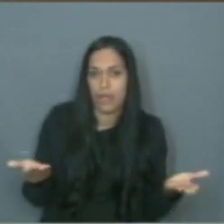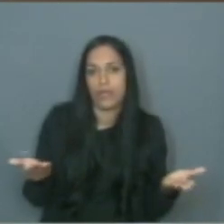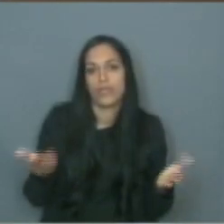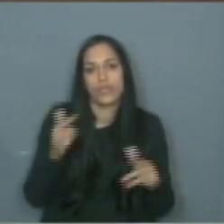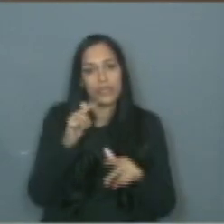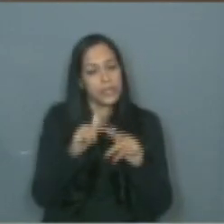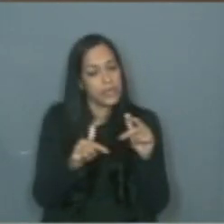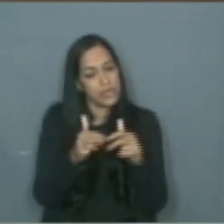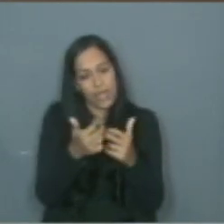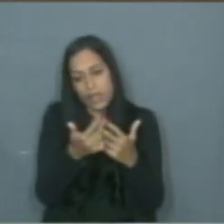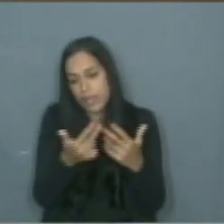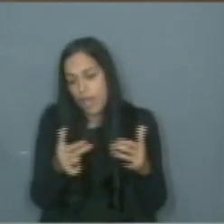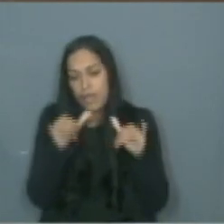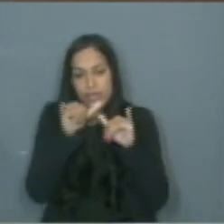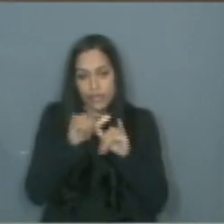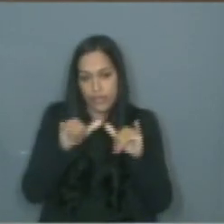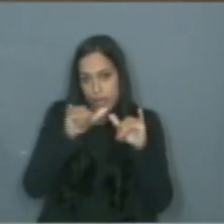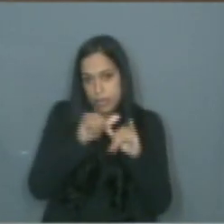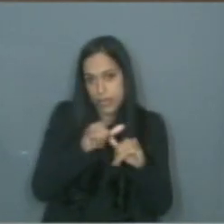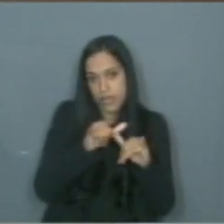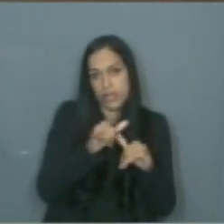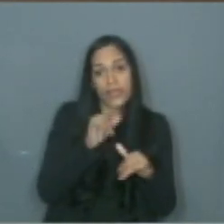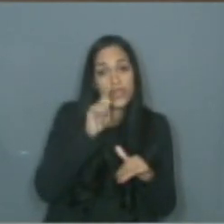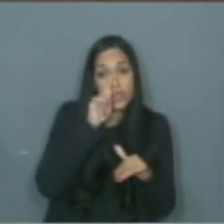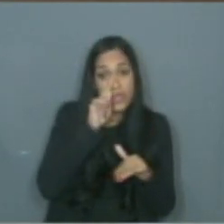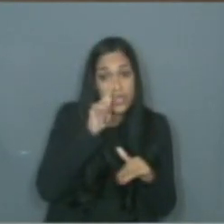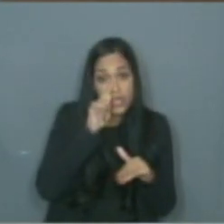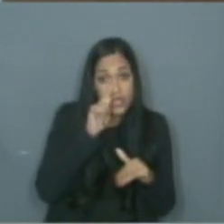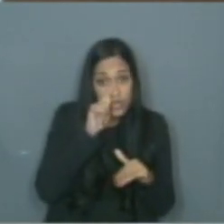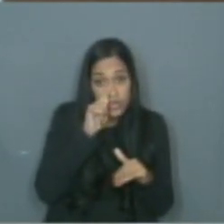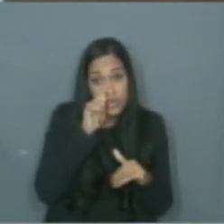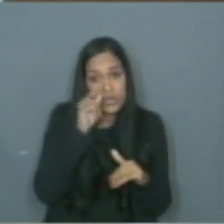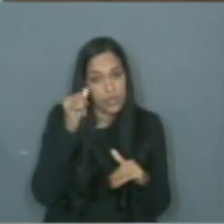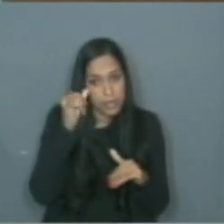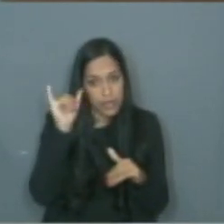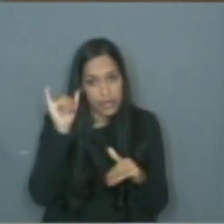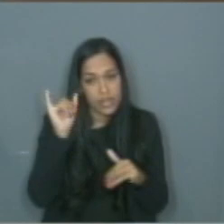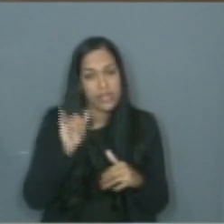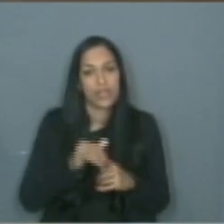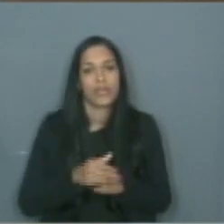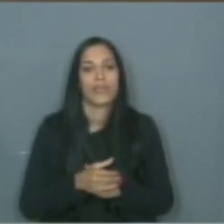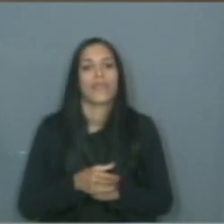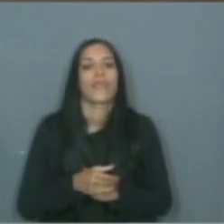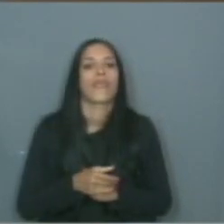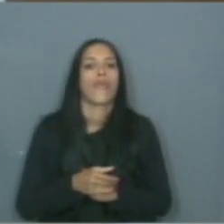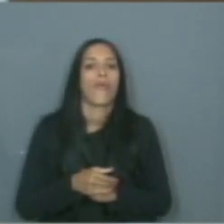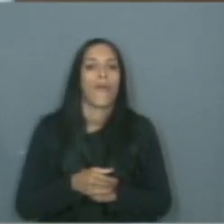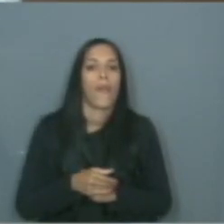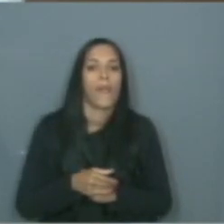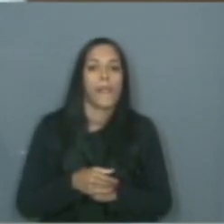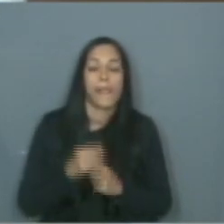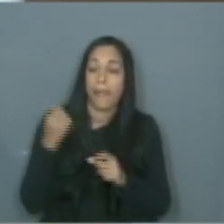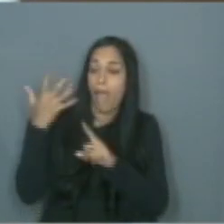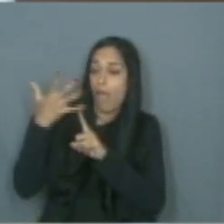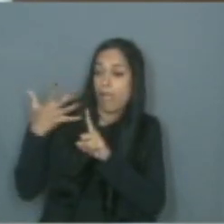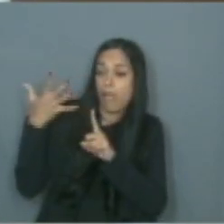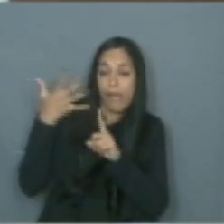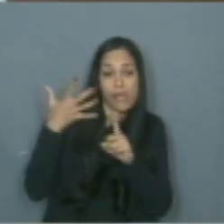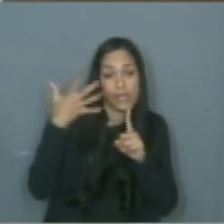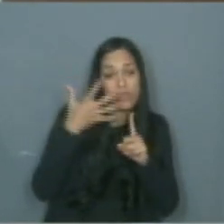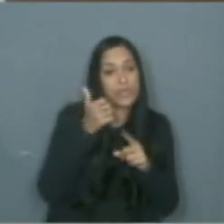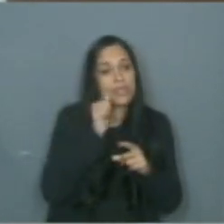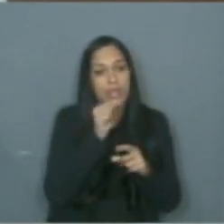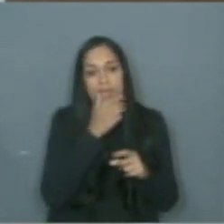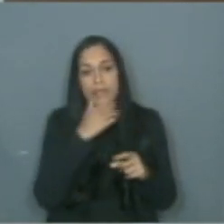distribuição de materiais informativos sobre os riscos e as formas de prevenção, realização de palestras para os